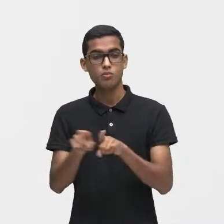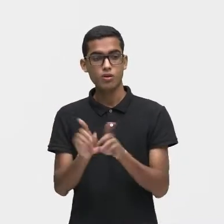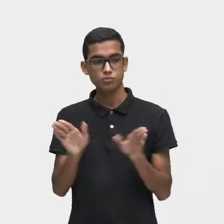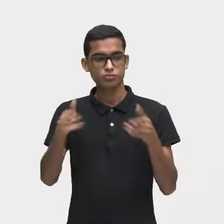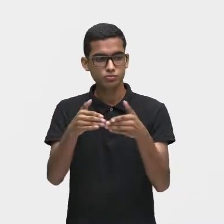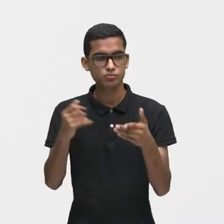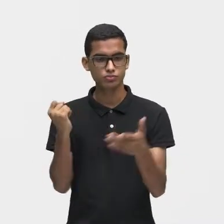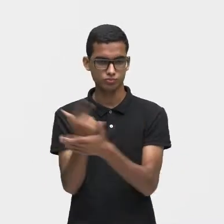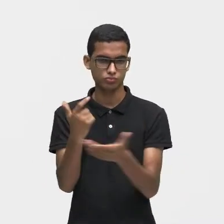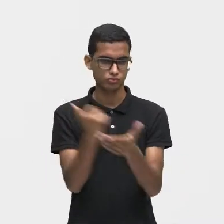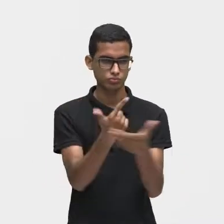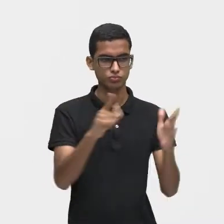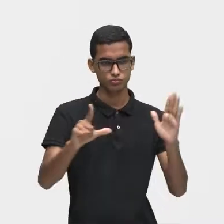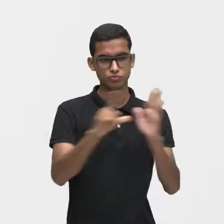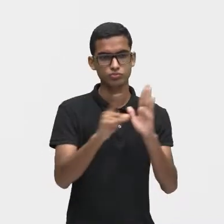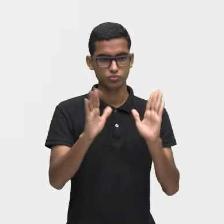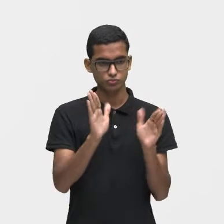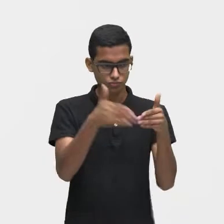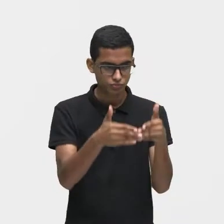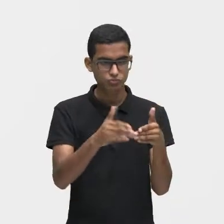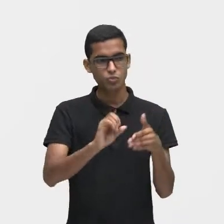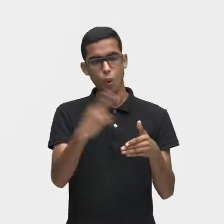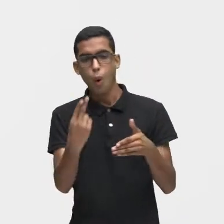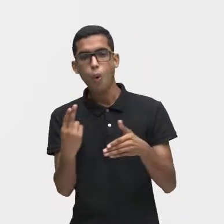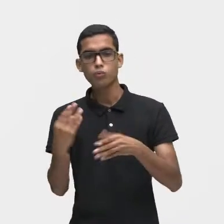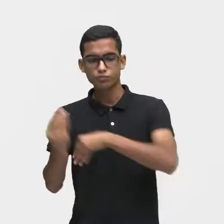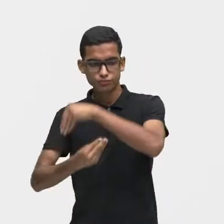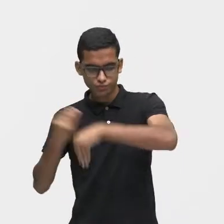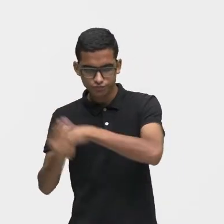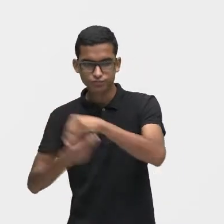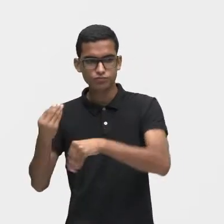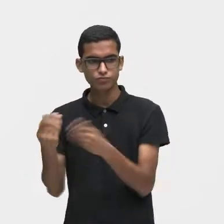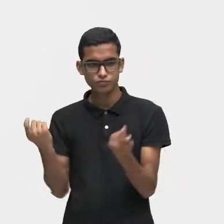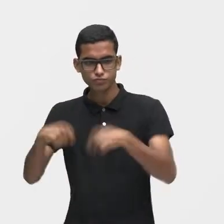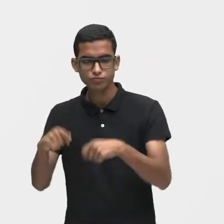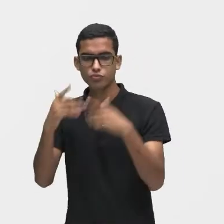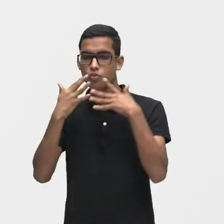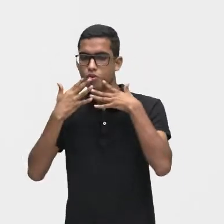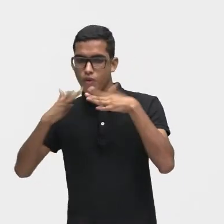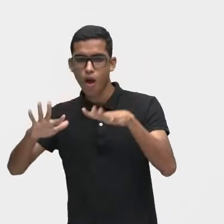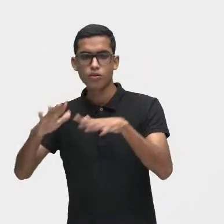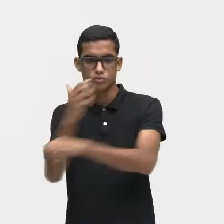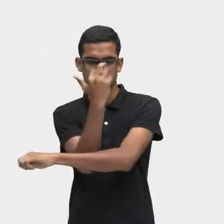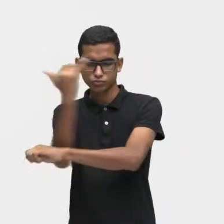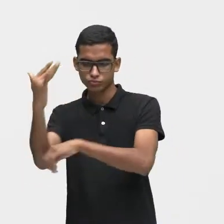você pode produzir com elementos encontrados na natureza. O veículo é a substância que